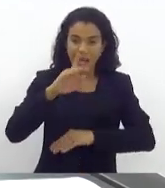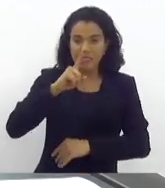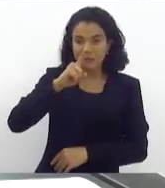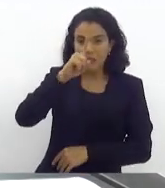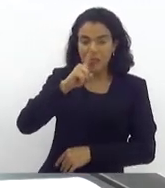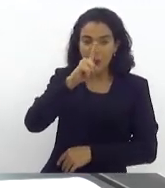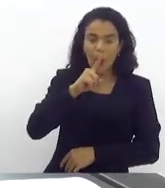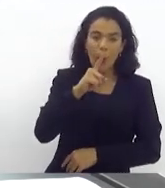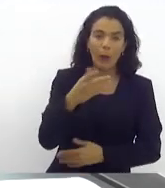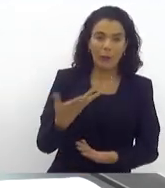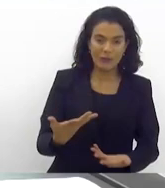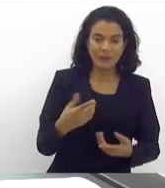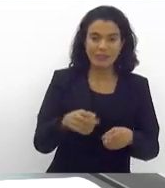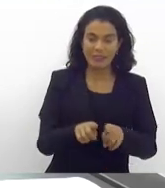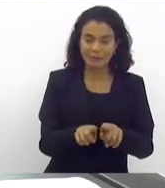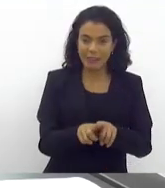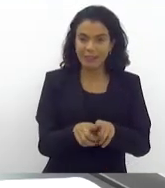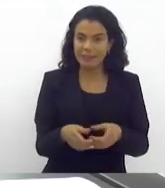é importante.